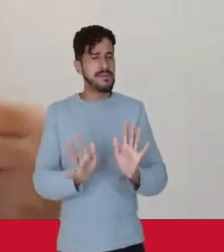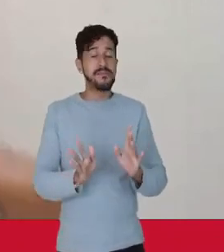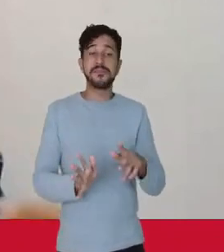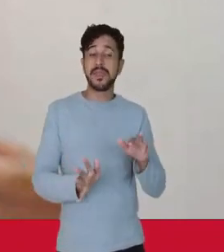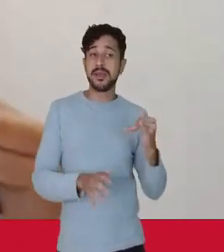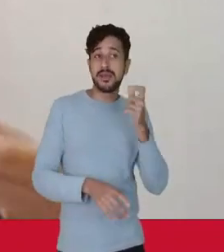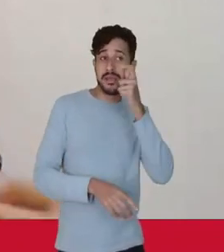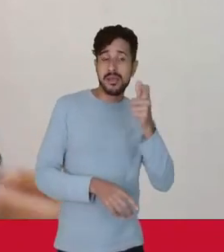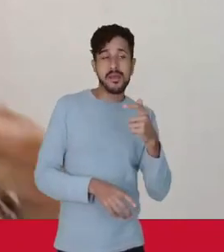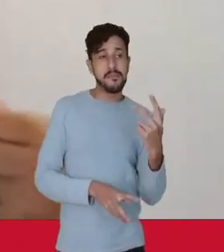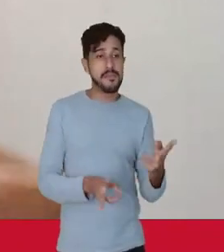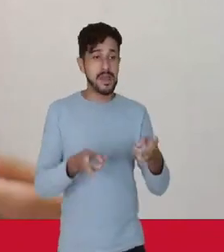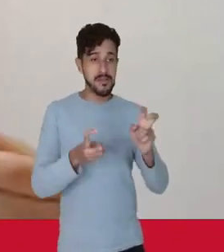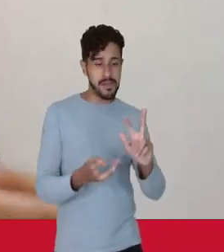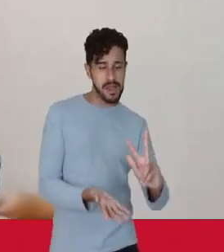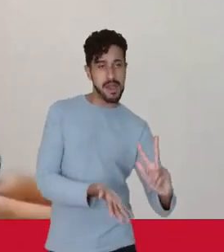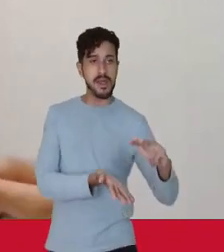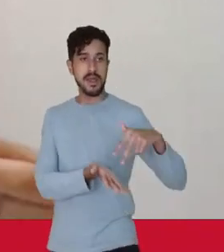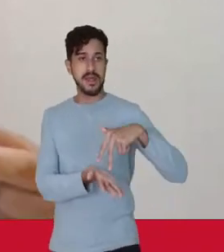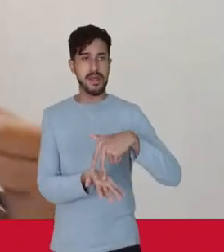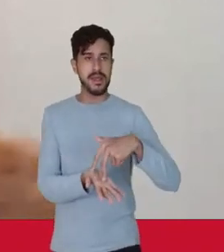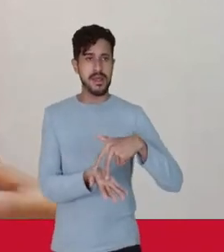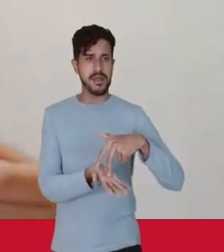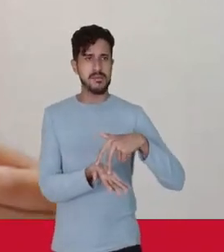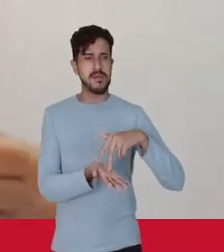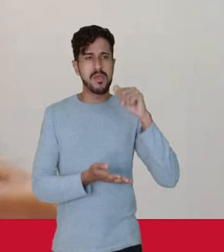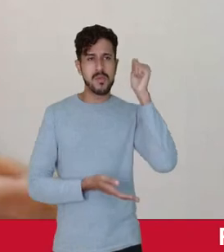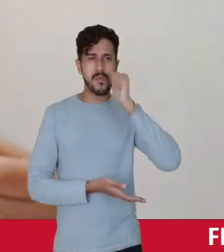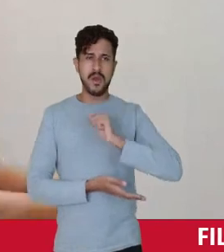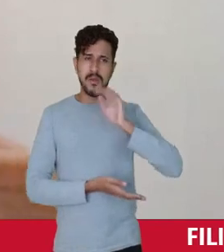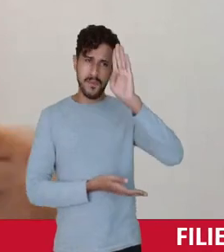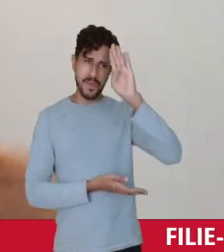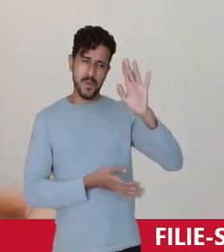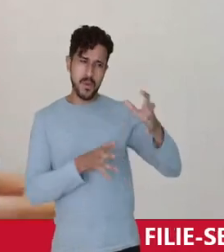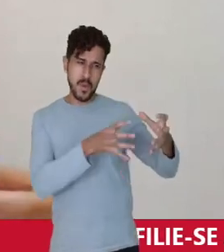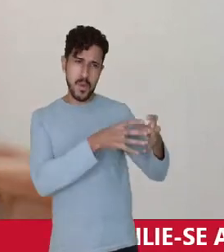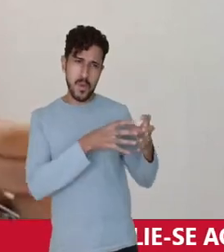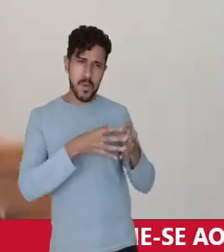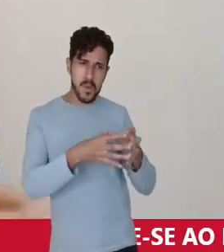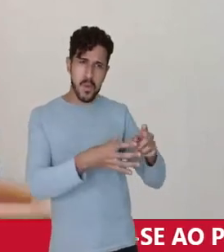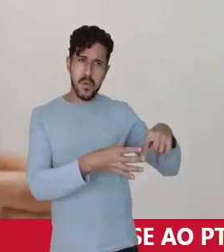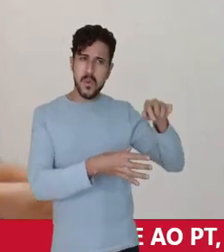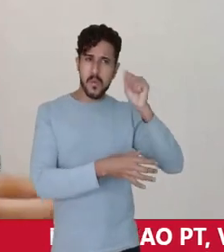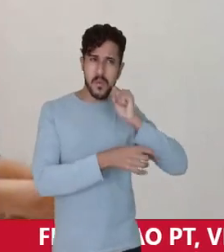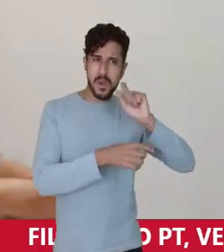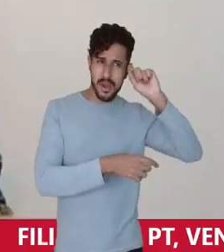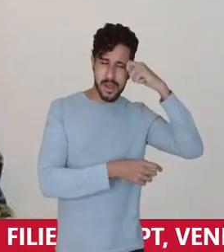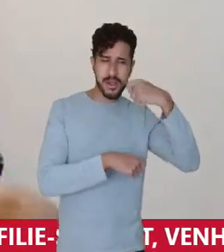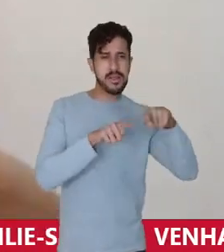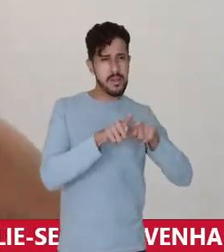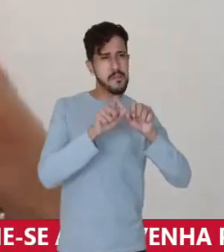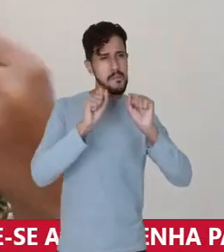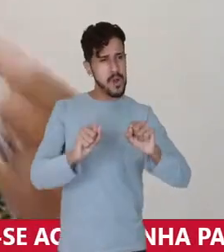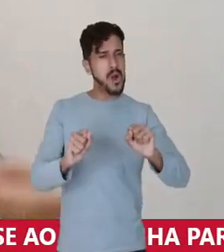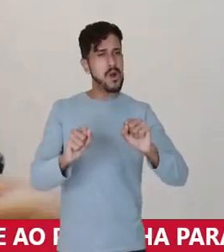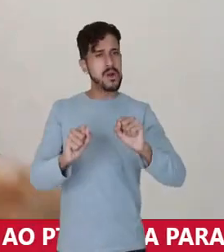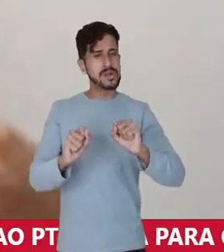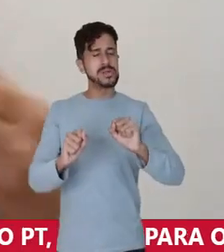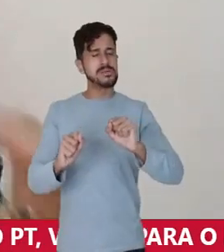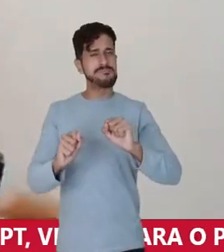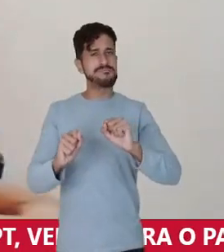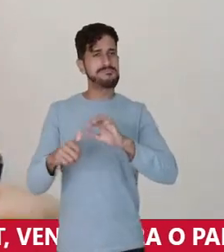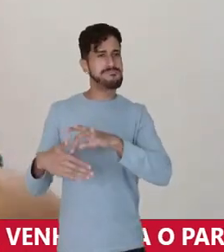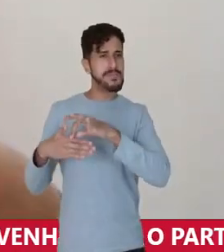interessante reconhecer que o protagonismo das mulheres, né, em especial dessas mulheres negras, também pode ser destacado, eu